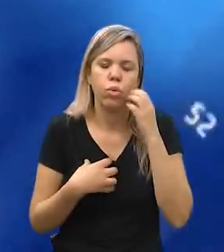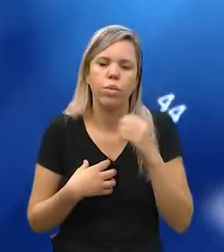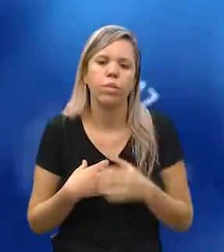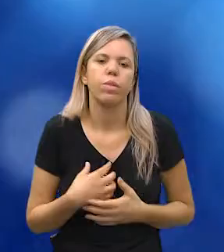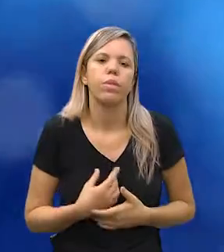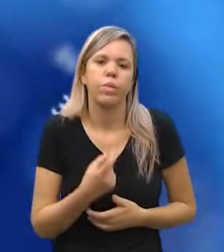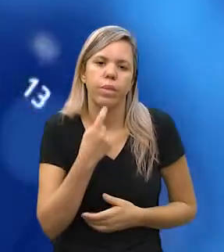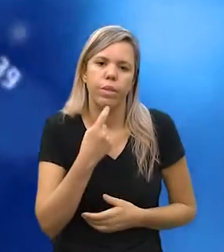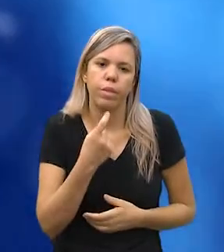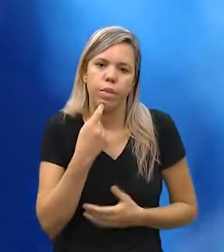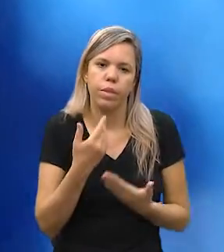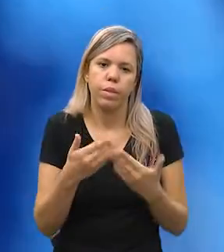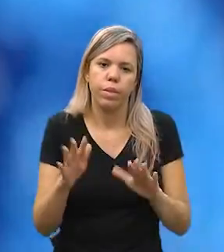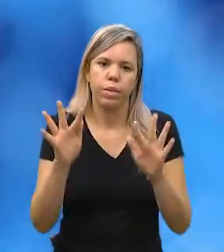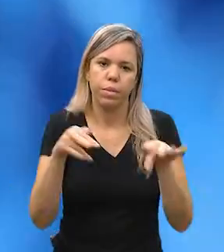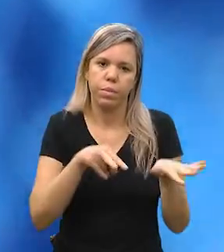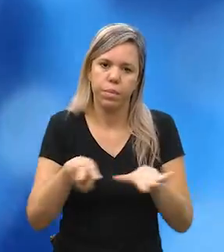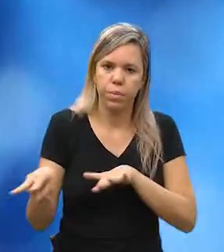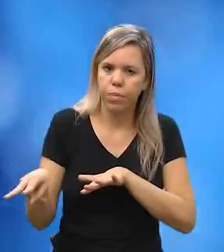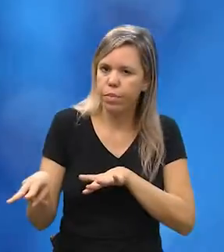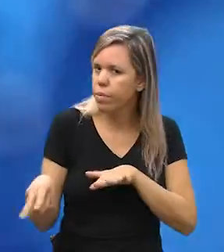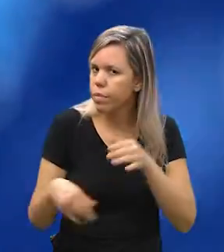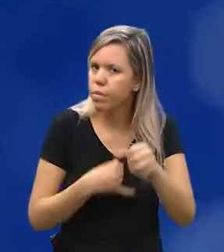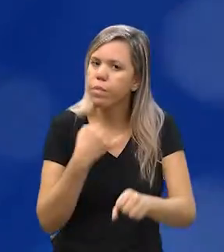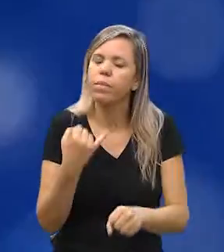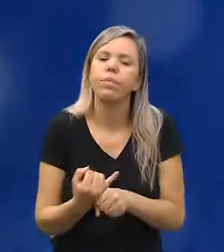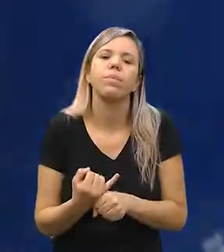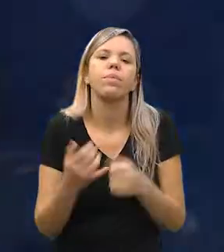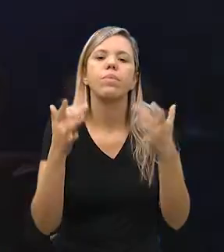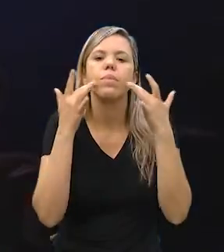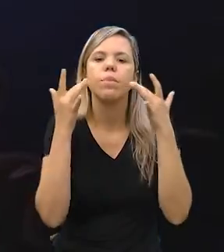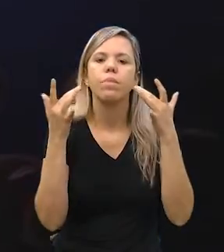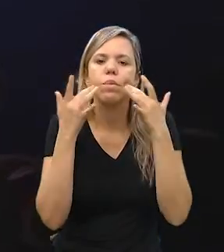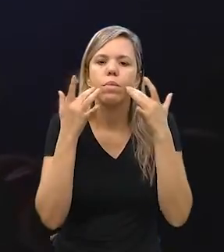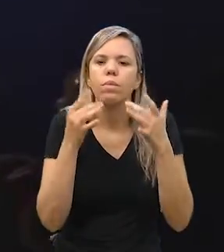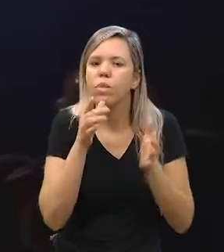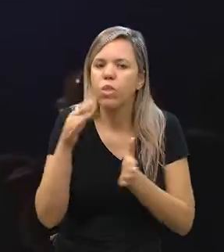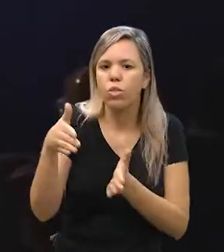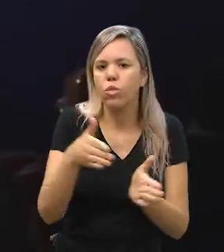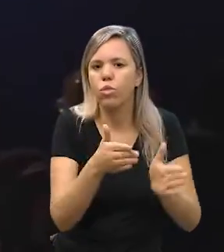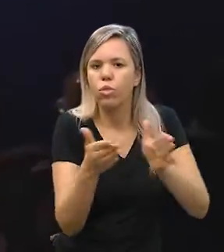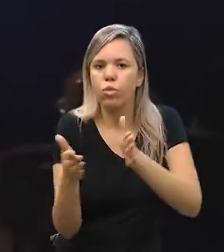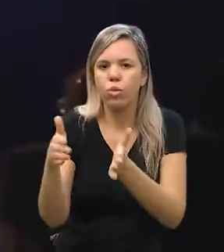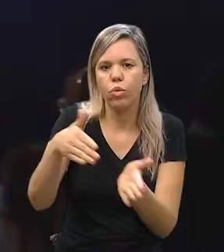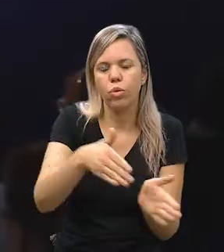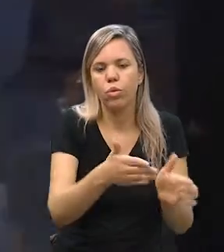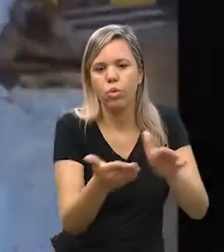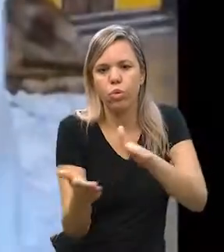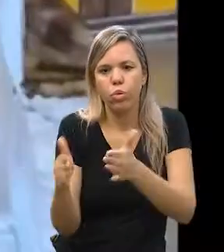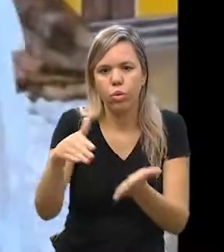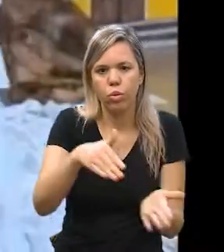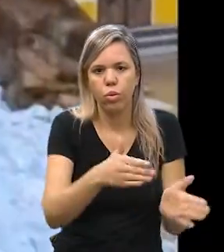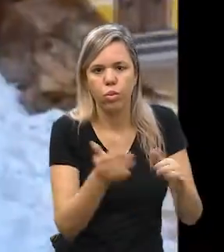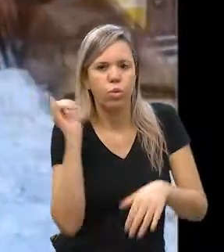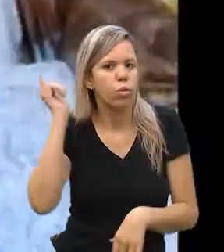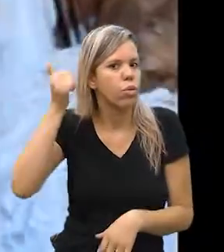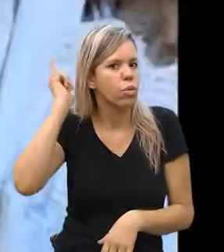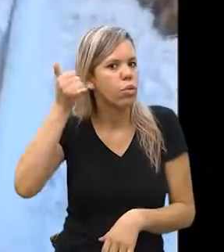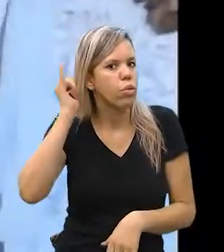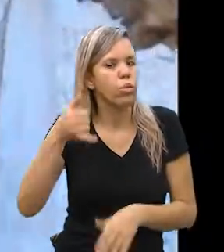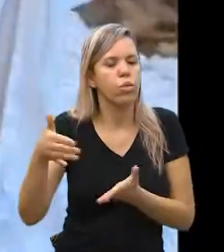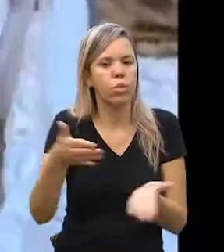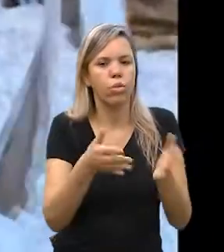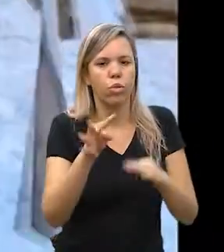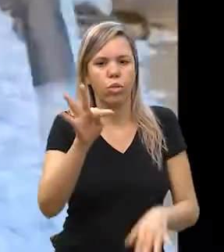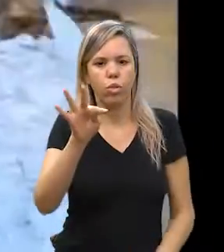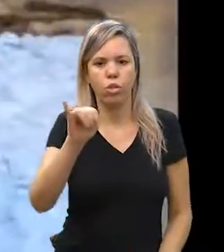em Campinas, estreia neste fim de semana a versão online do espetáculo Rio que Passa Lá. A produção narra a história do Rio